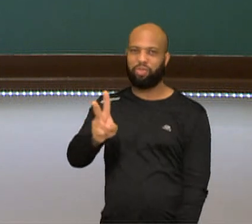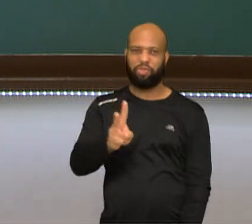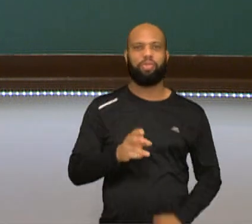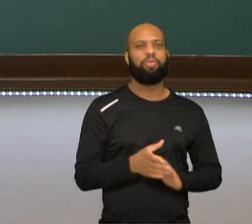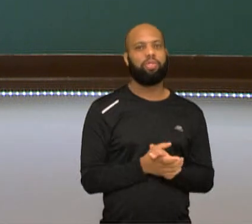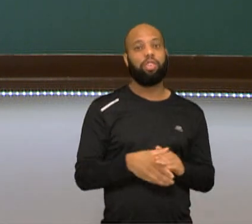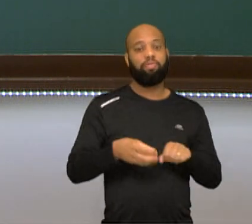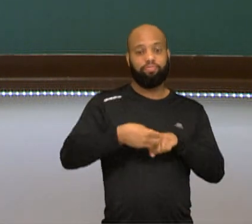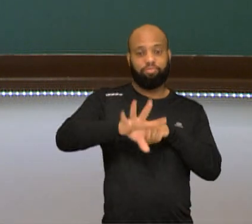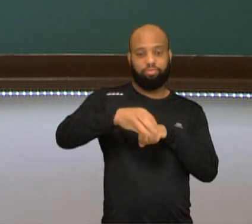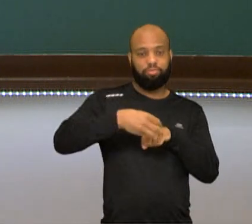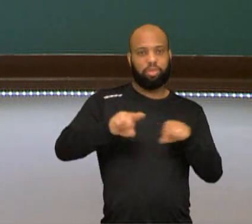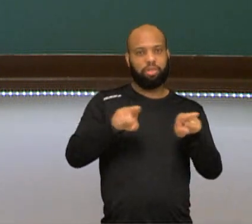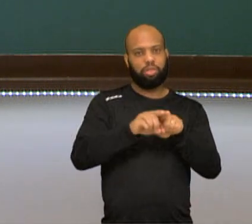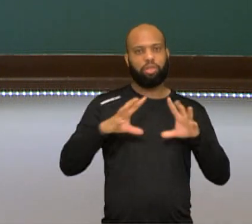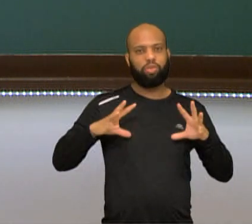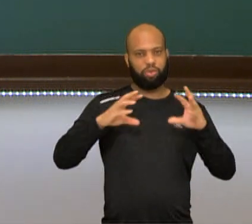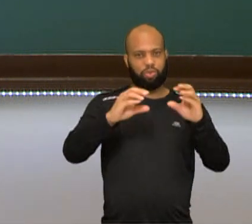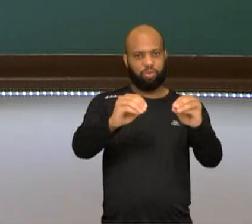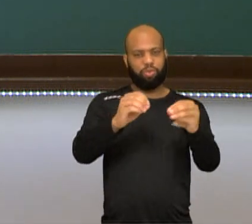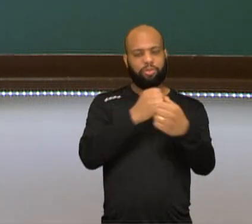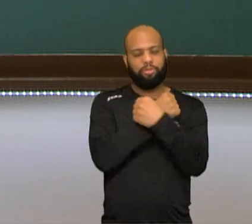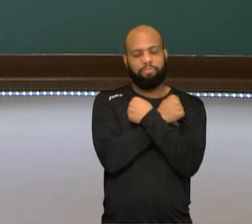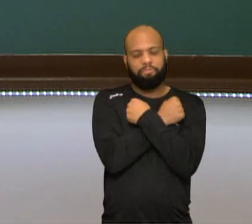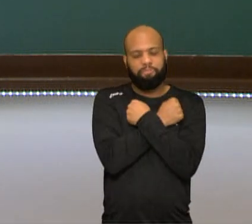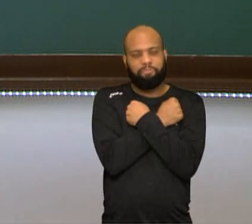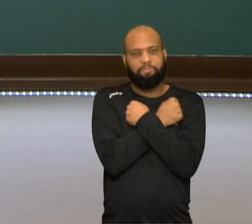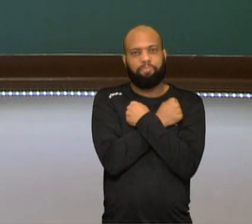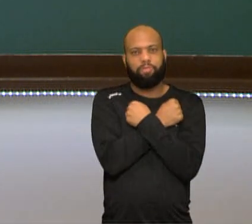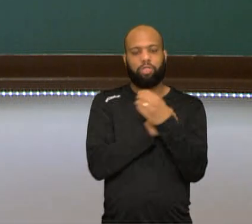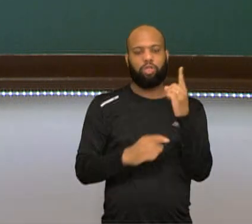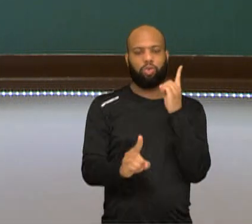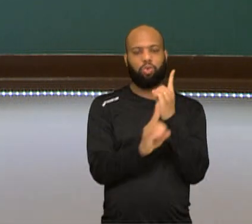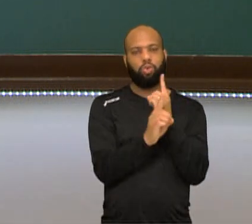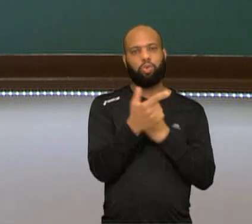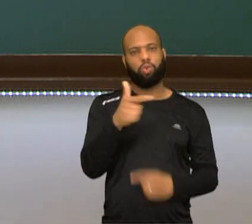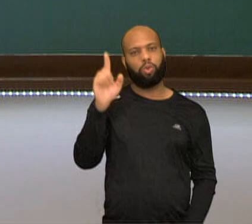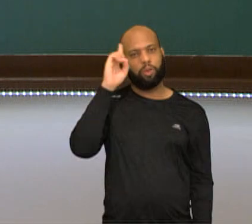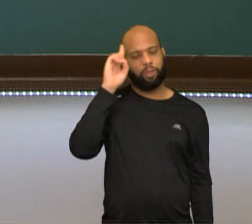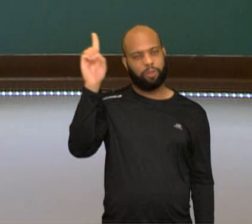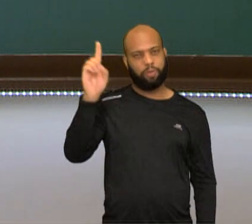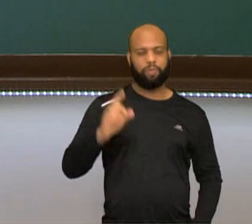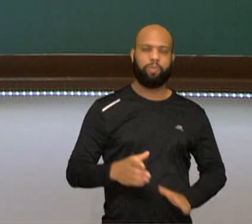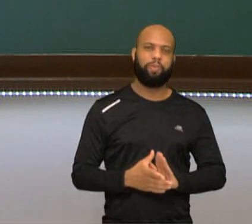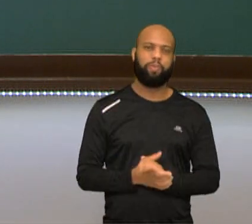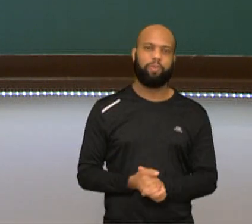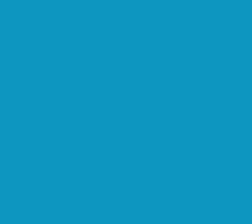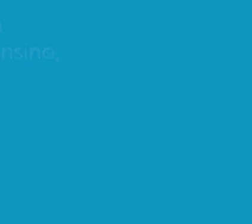conhecimento também chegue a todos. Um abraço e lhe espero na próxima.